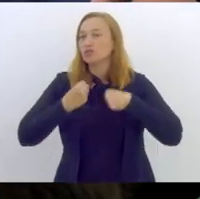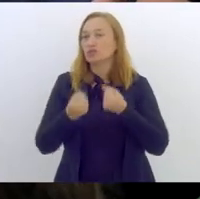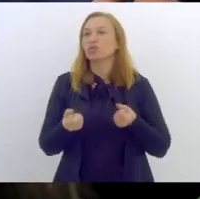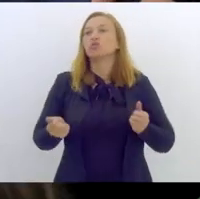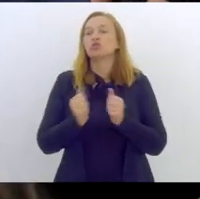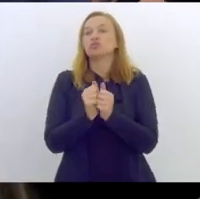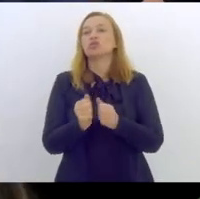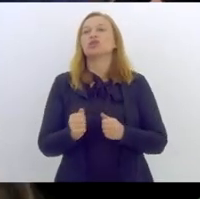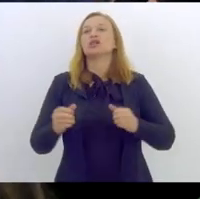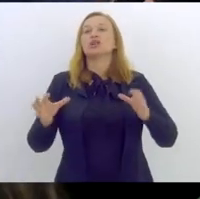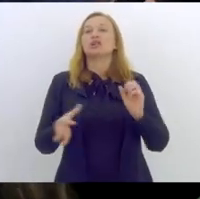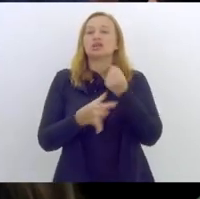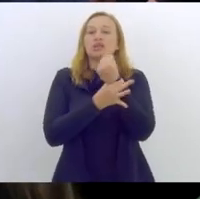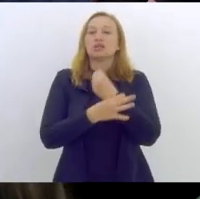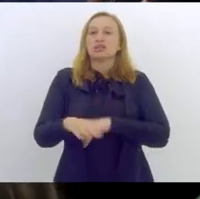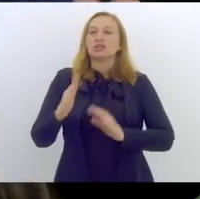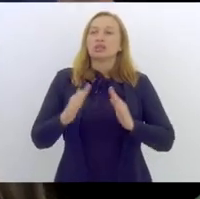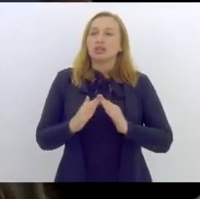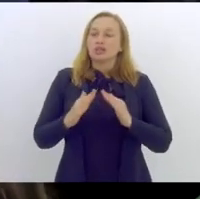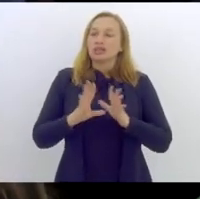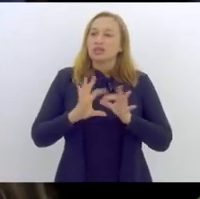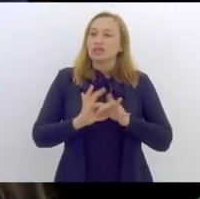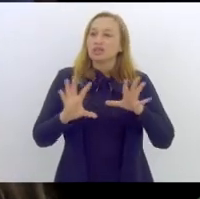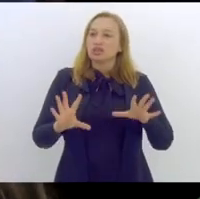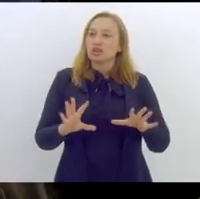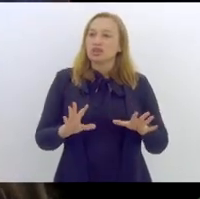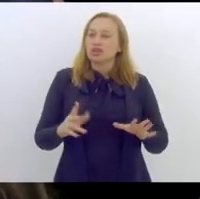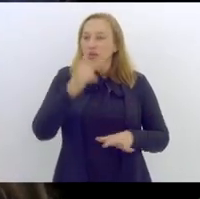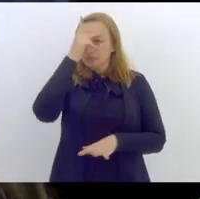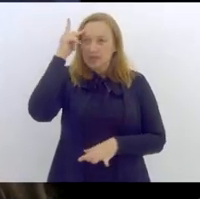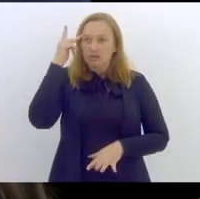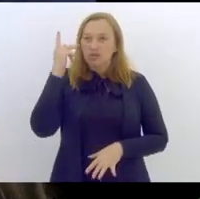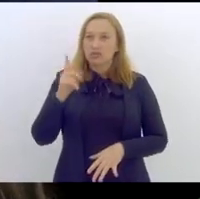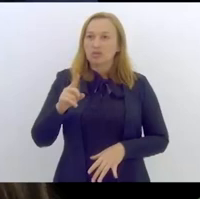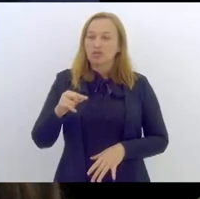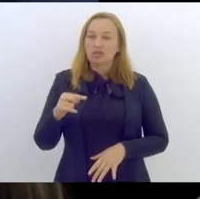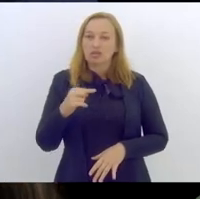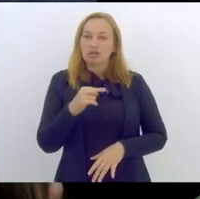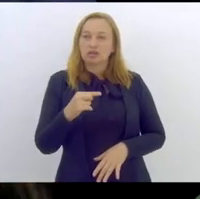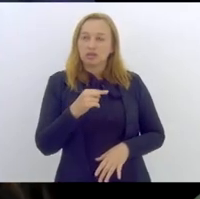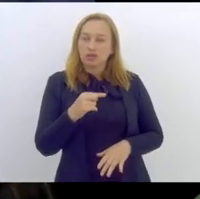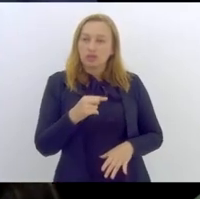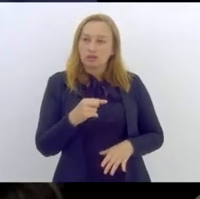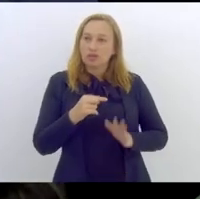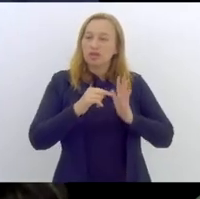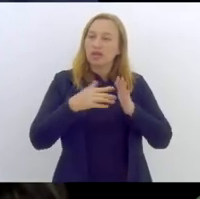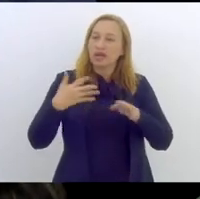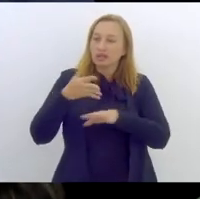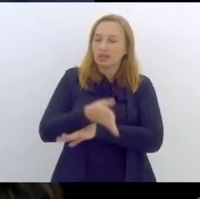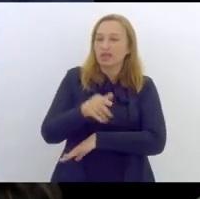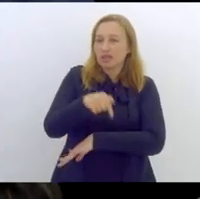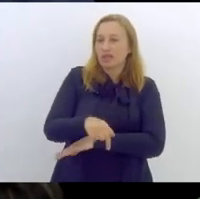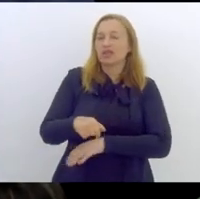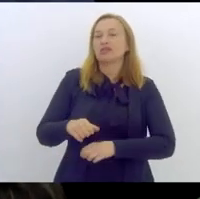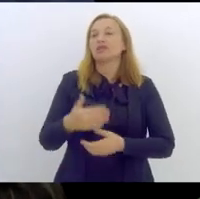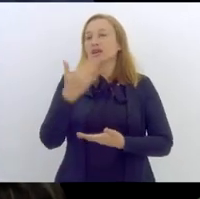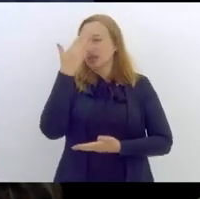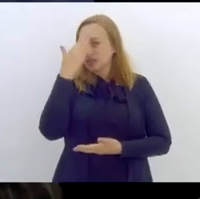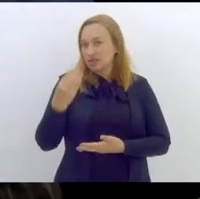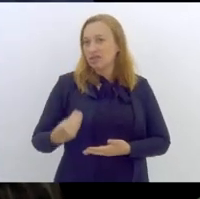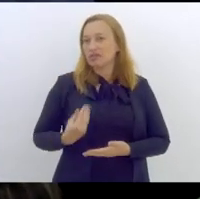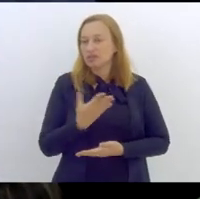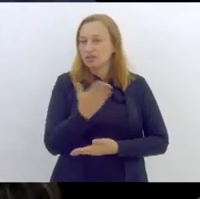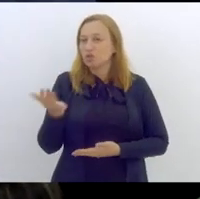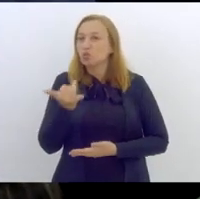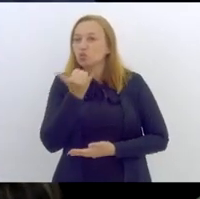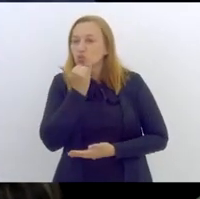junto à segurança da casa para que deixasse pessoas que estão lá embaixo aguardando ingressarem aqui no auditório então agradecer a presença